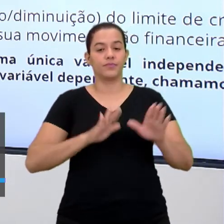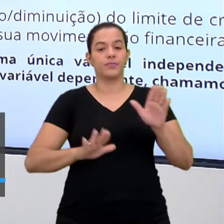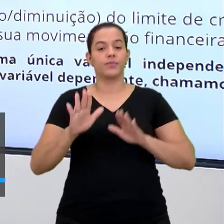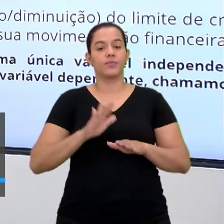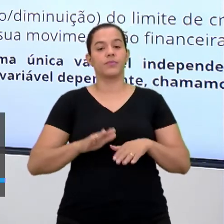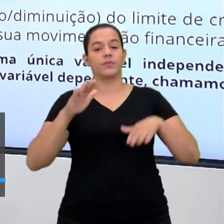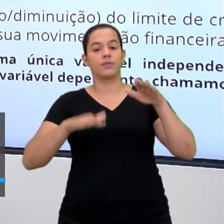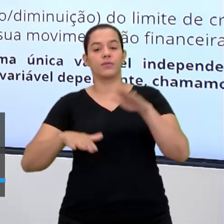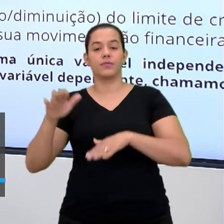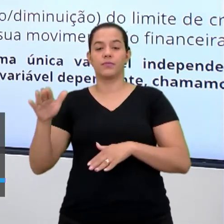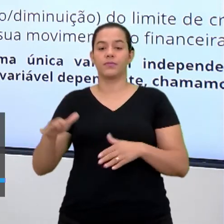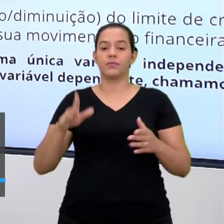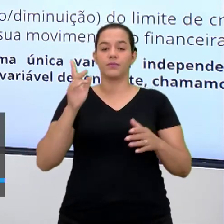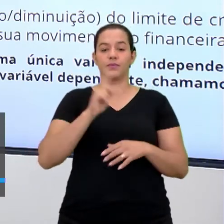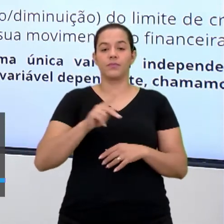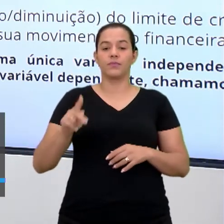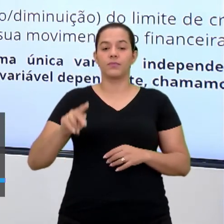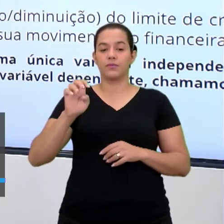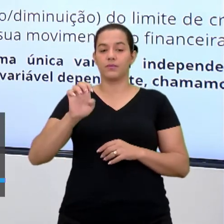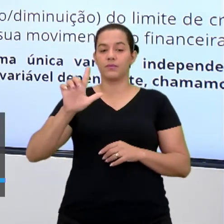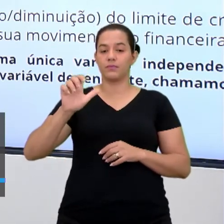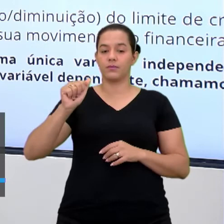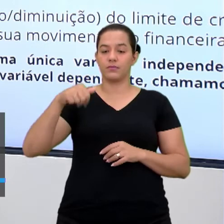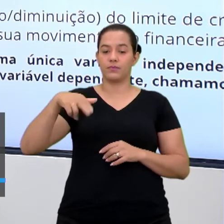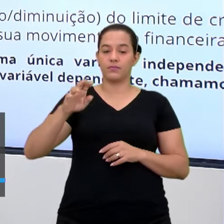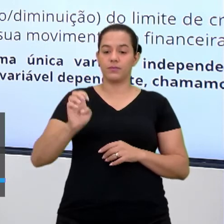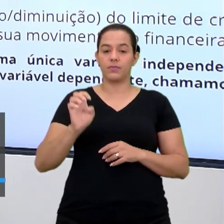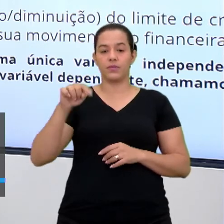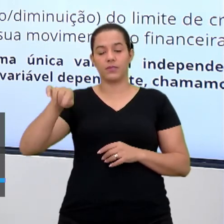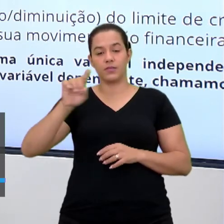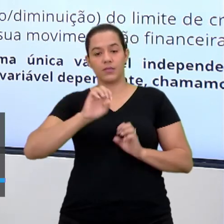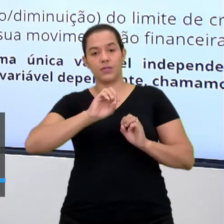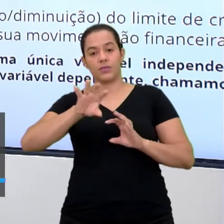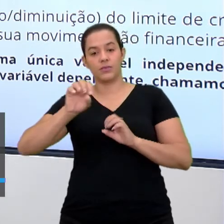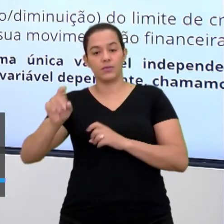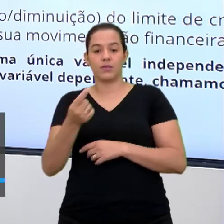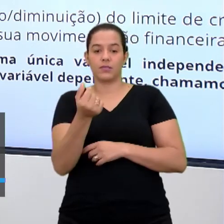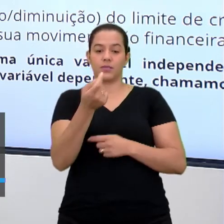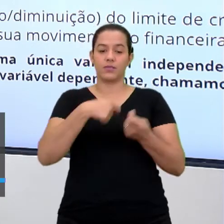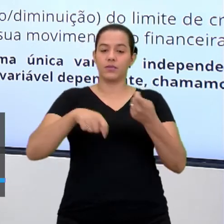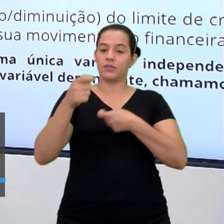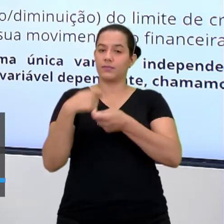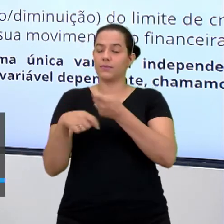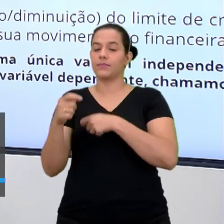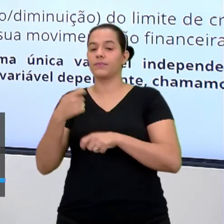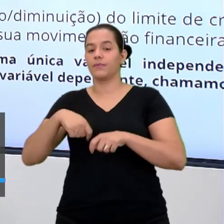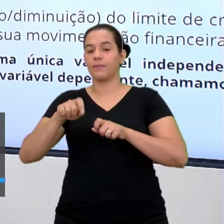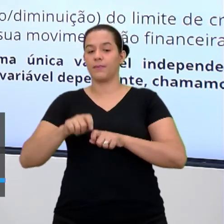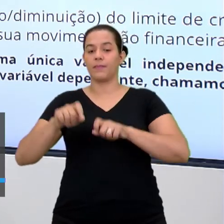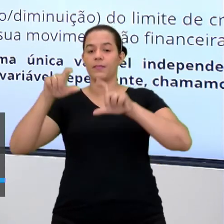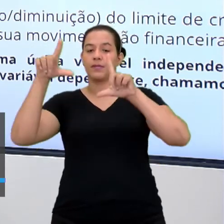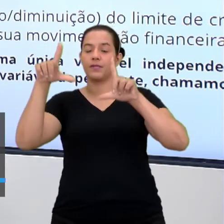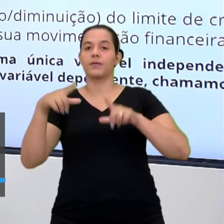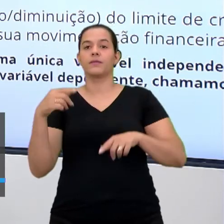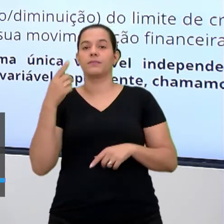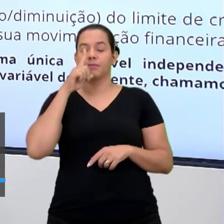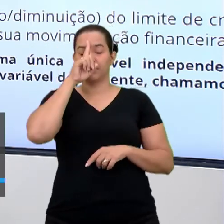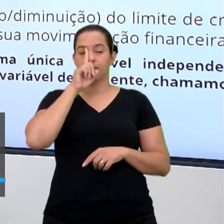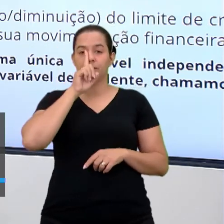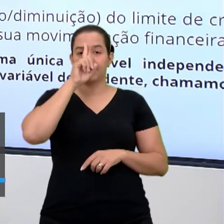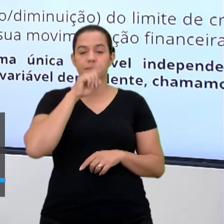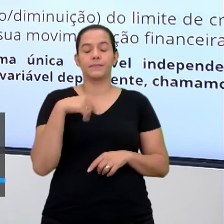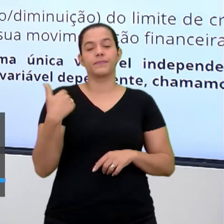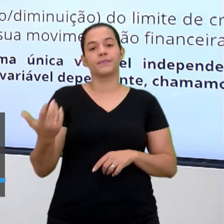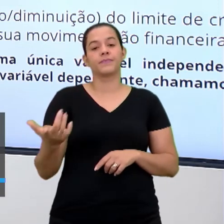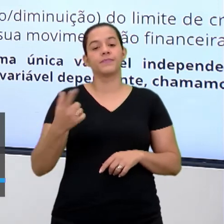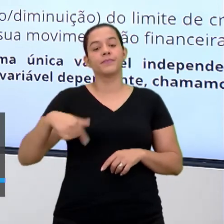recorrente. A professora Ilana trabalha aí a questão da educação financeira, né? É bem perigoso esse aumento de limite aí. Por quê? Porque é um valor